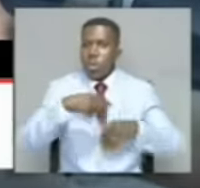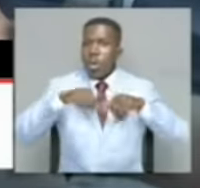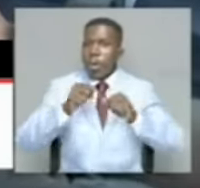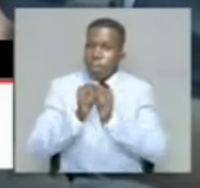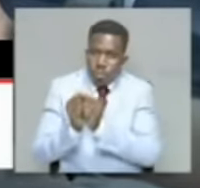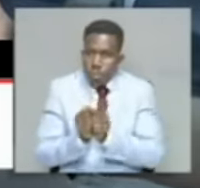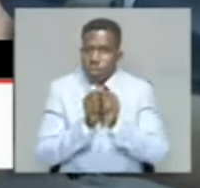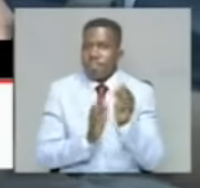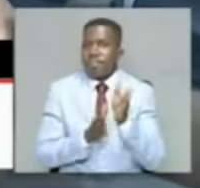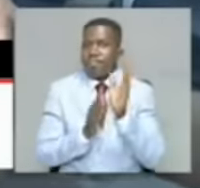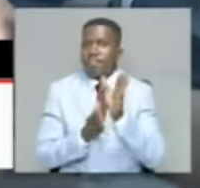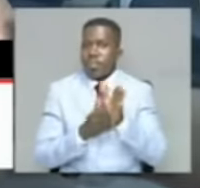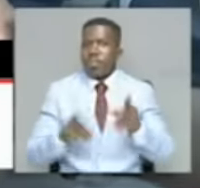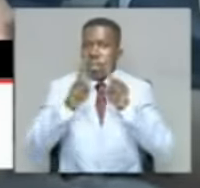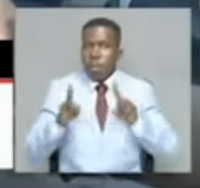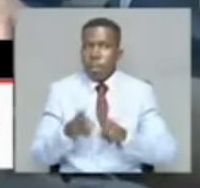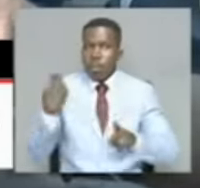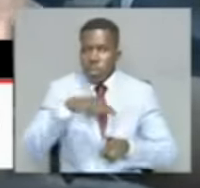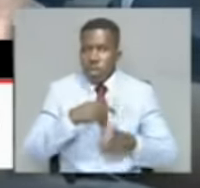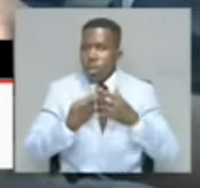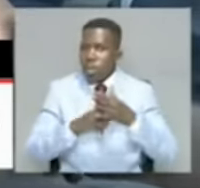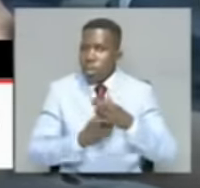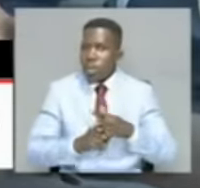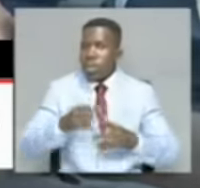subiu, ele fora, nós também começamos a andar.